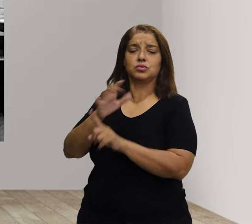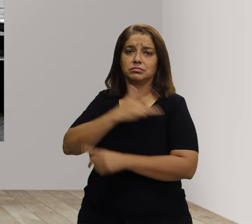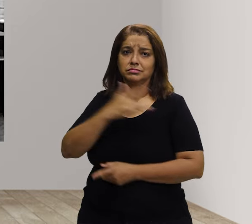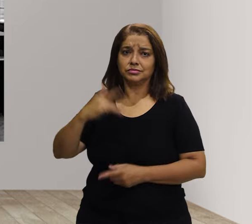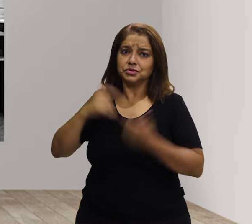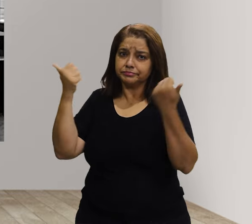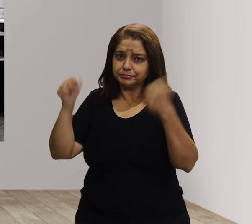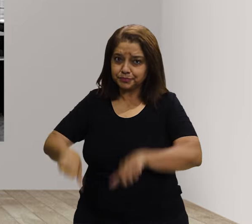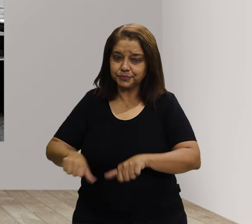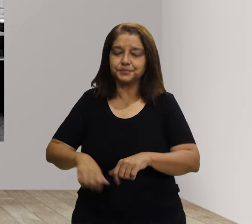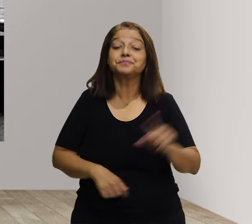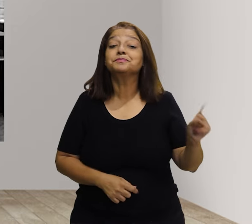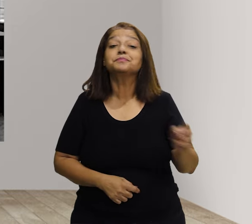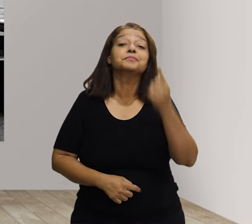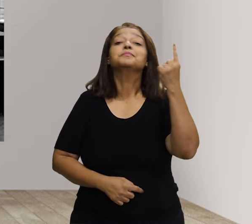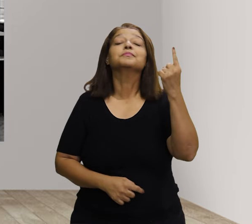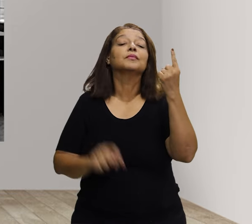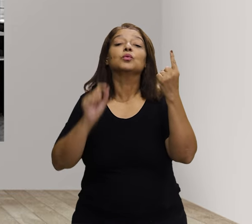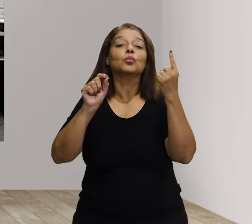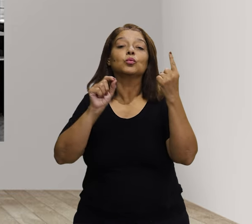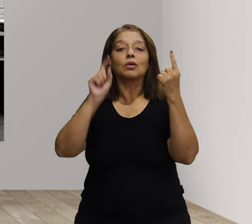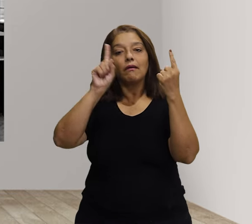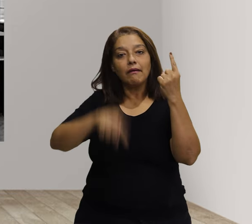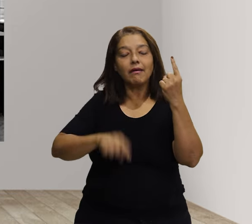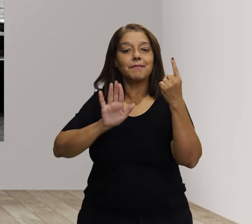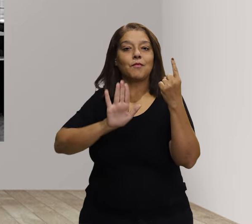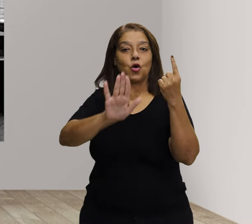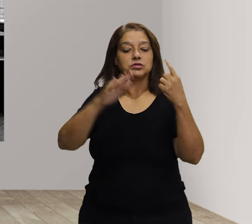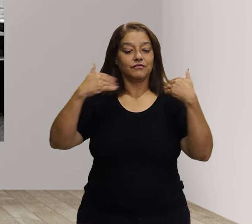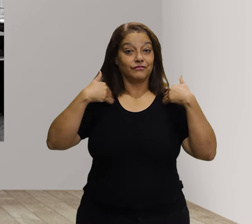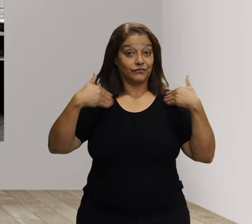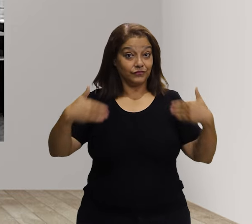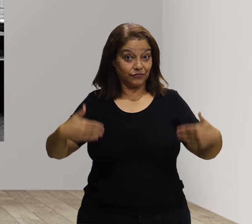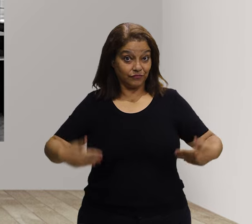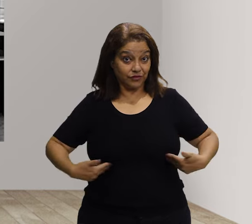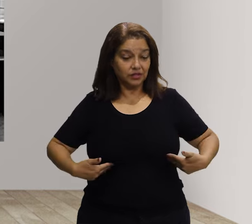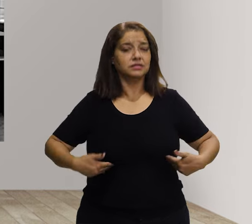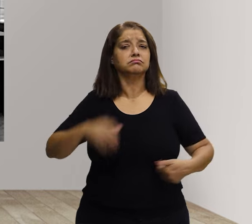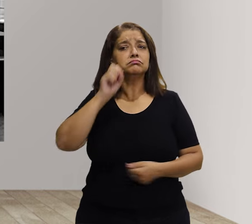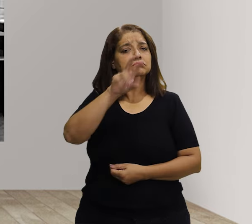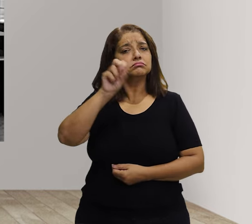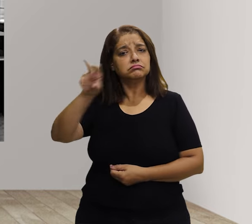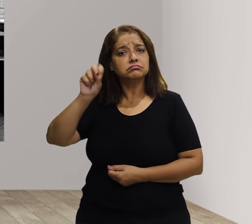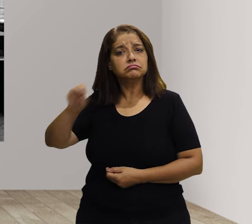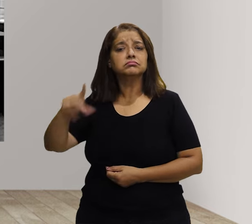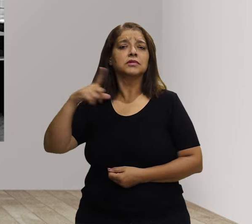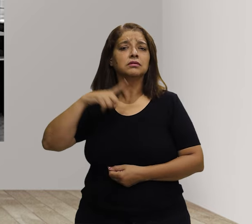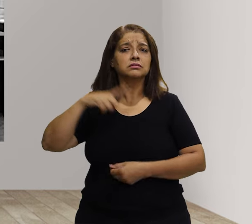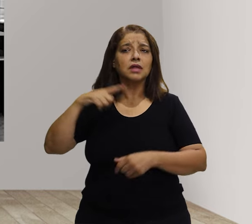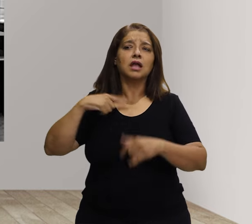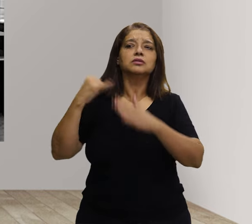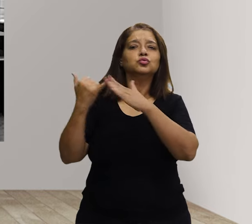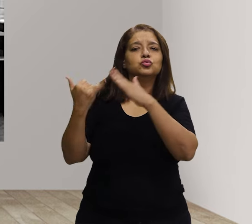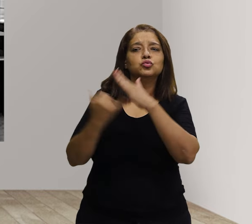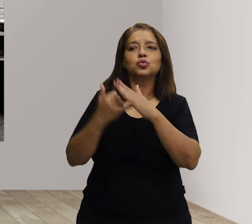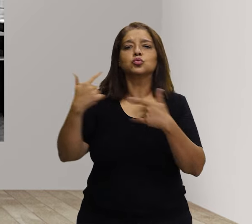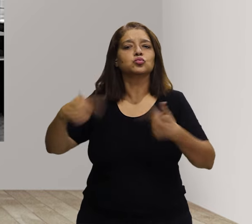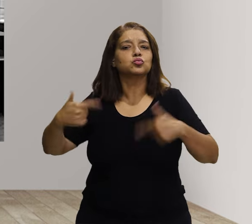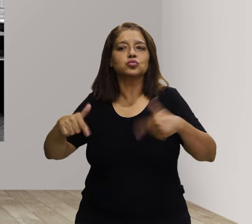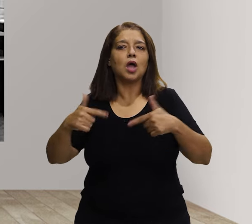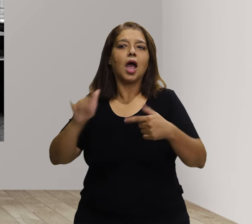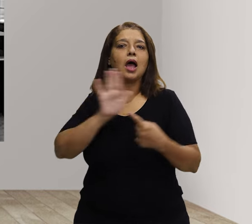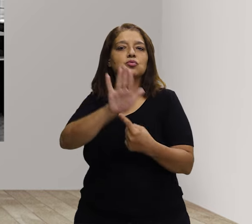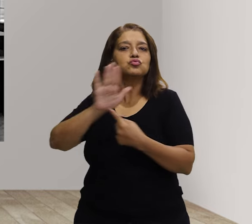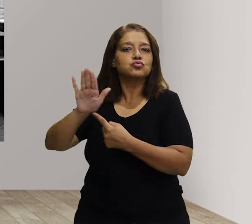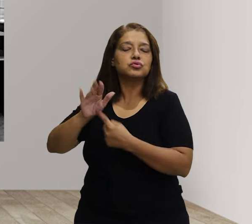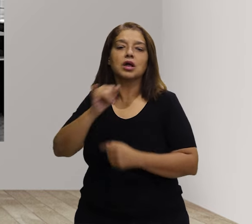riscos físicos, comuns em instituições com infraestrutura inadequada, que incluem o ruído excessivo,